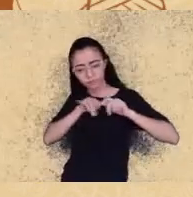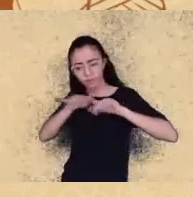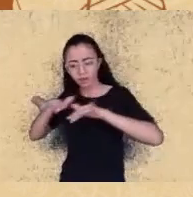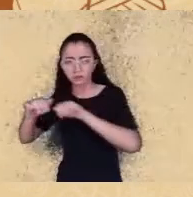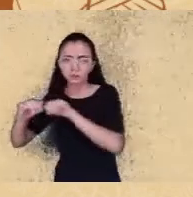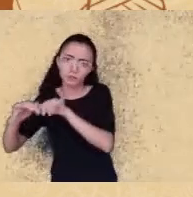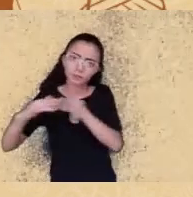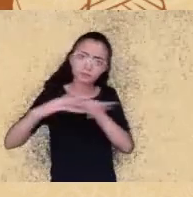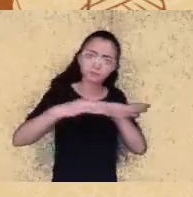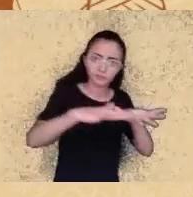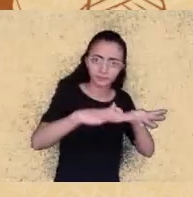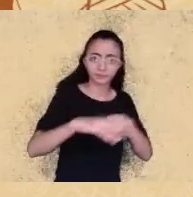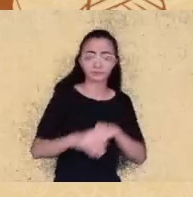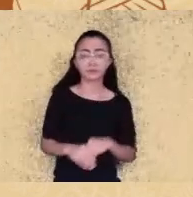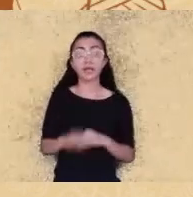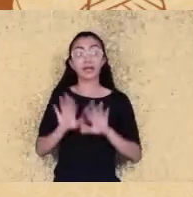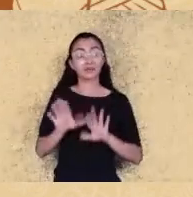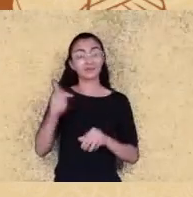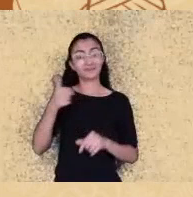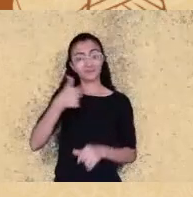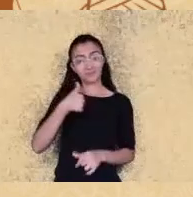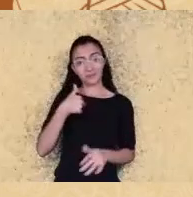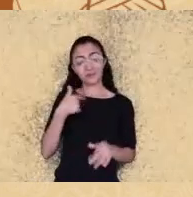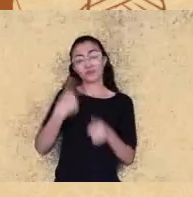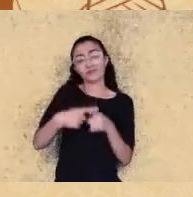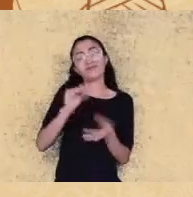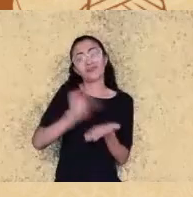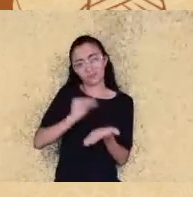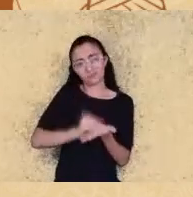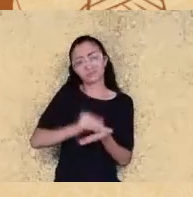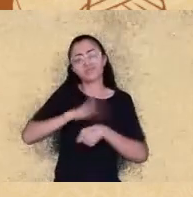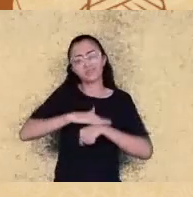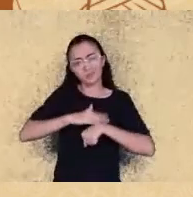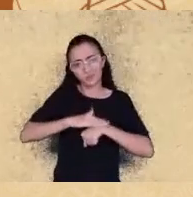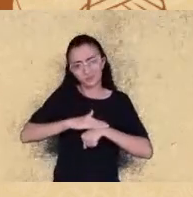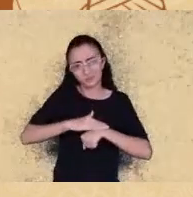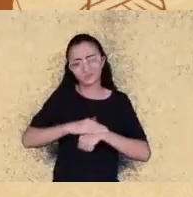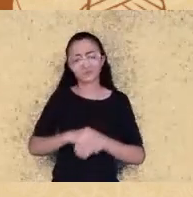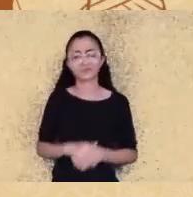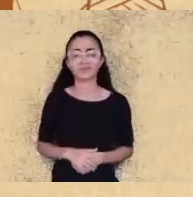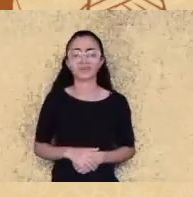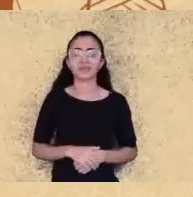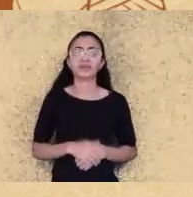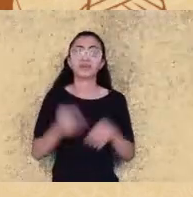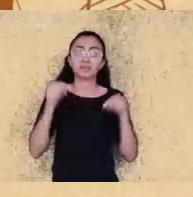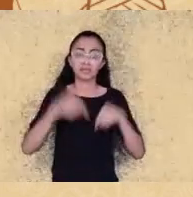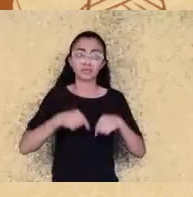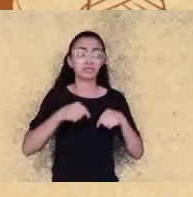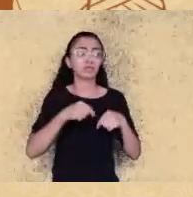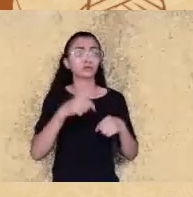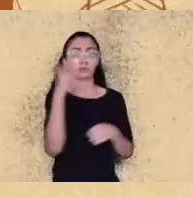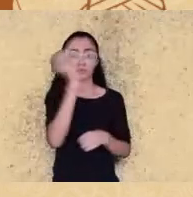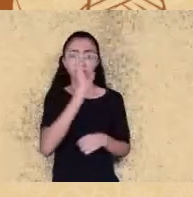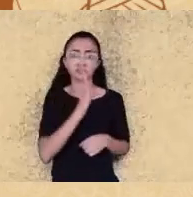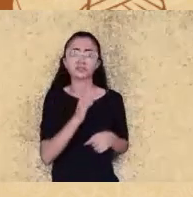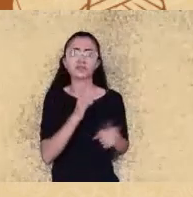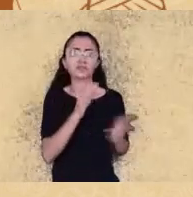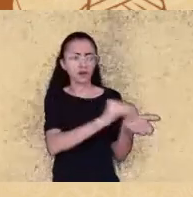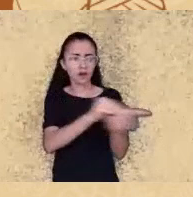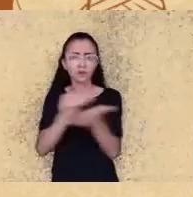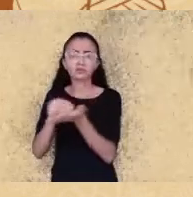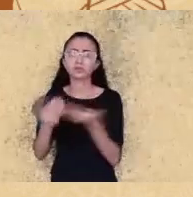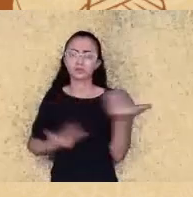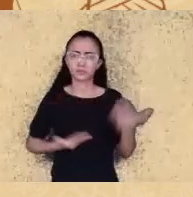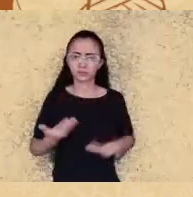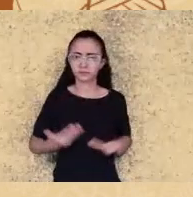No caso do nosso país, realmente faltam esse tipo de serviço. A gente... Até é engraçado a gente conversar